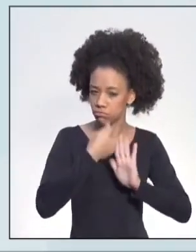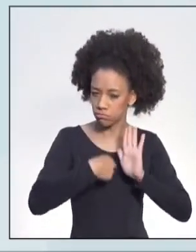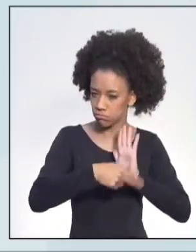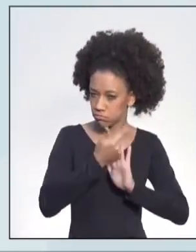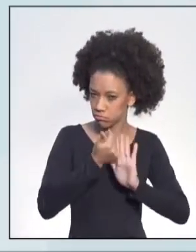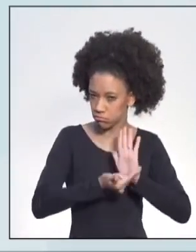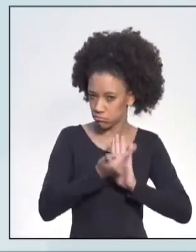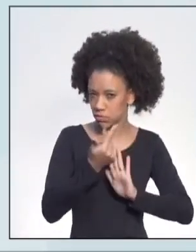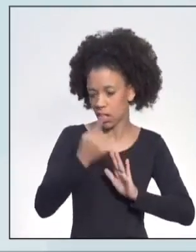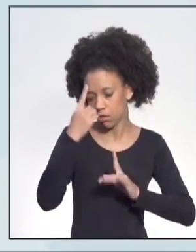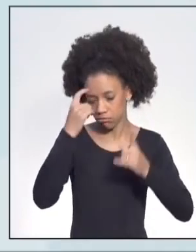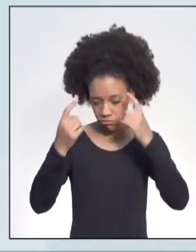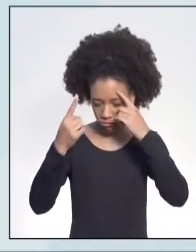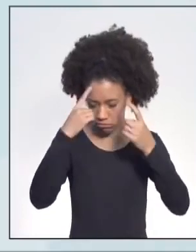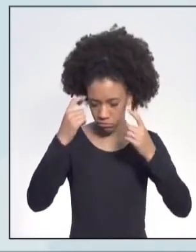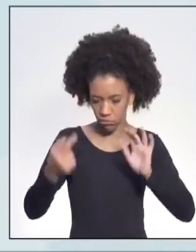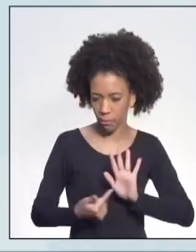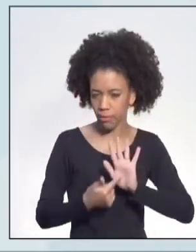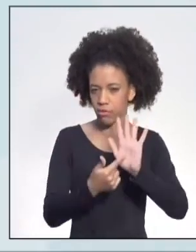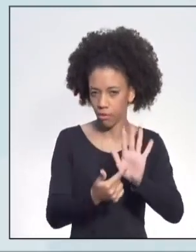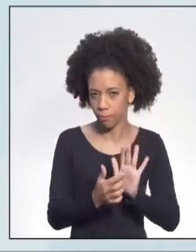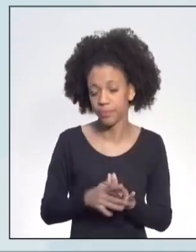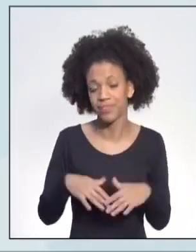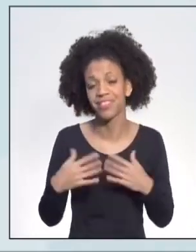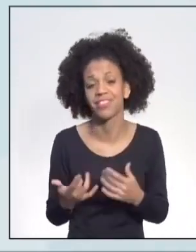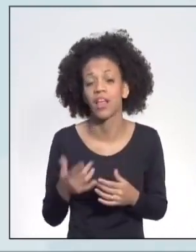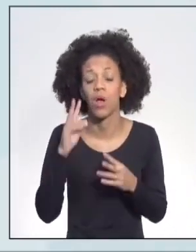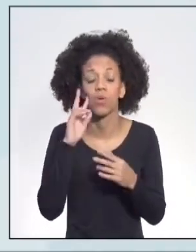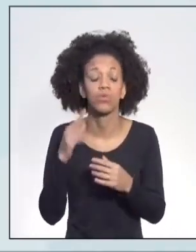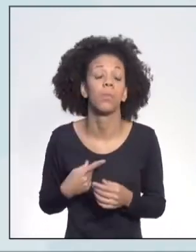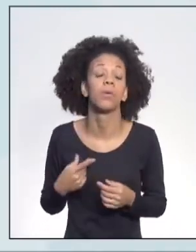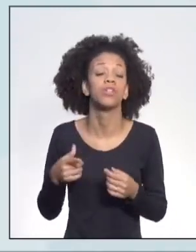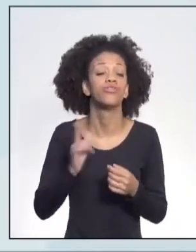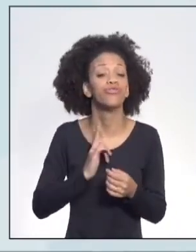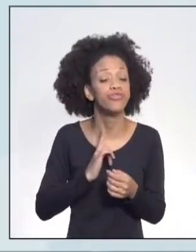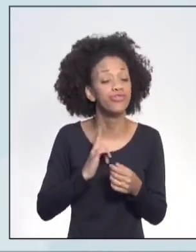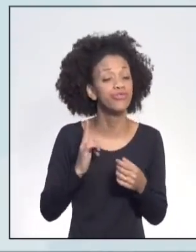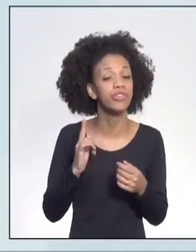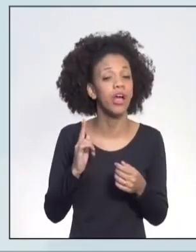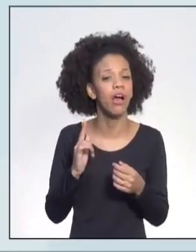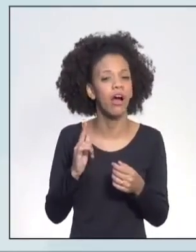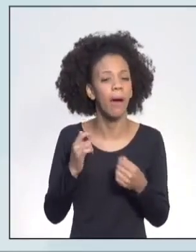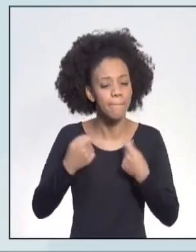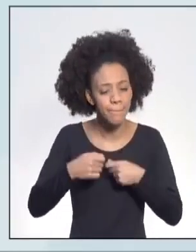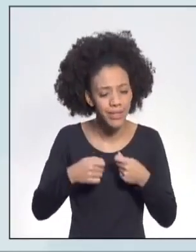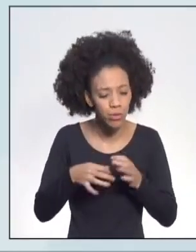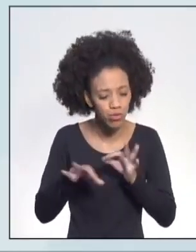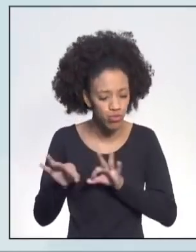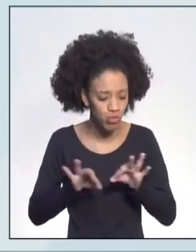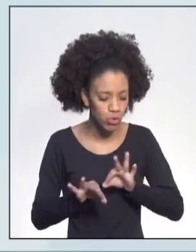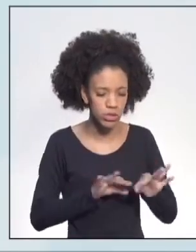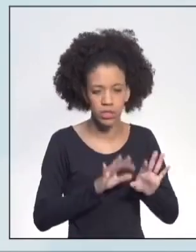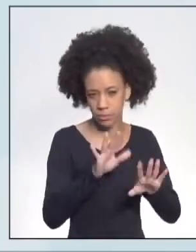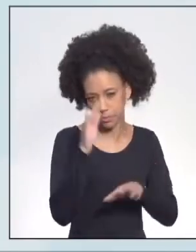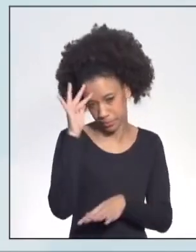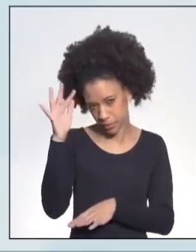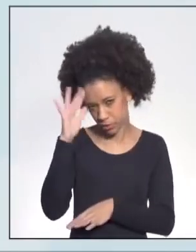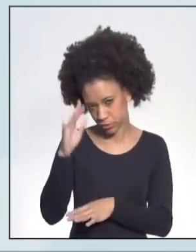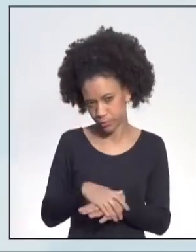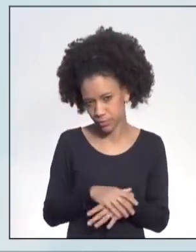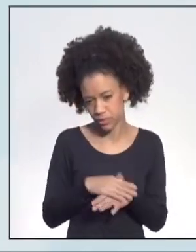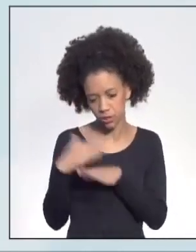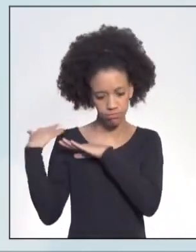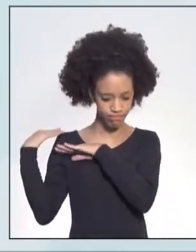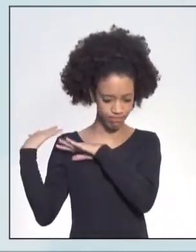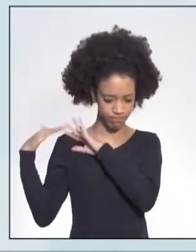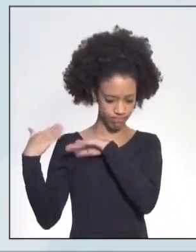expressões das ideias que transmitia. Então, o ser humano ele tinha essa necessidade de organizar. Imaginem vocês, saímos lá daqueles períodos,